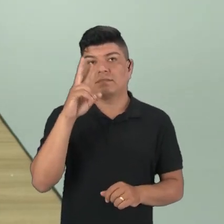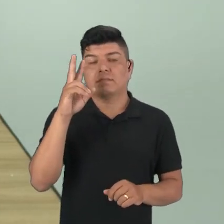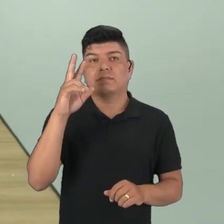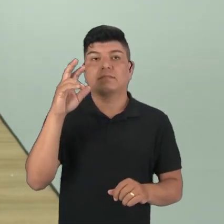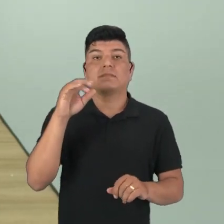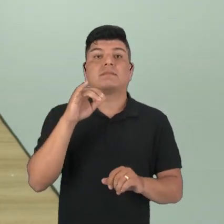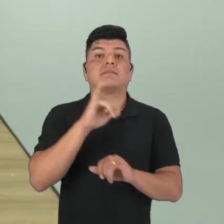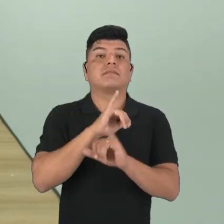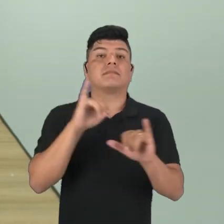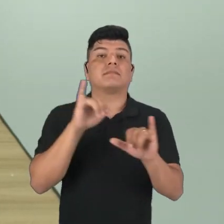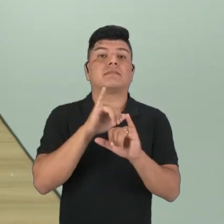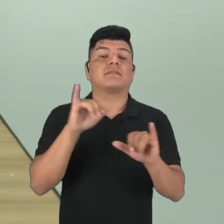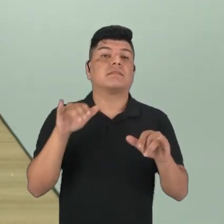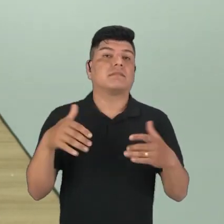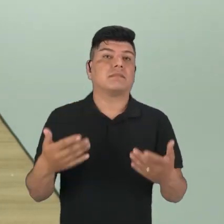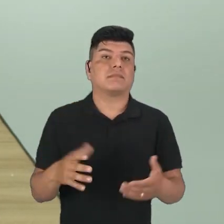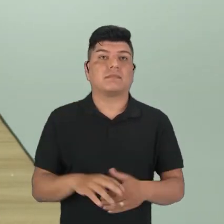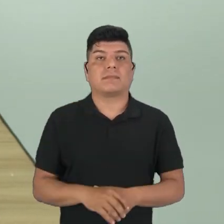informação.